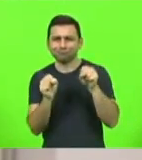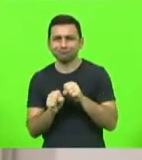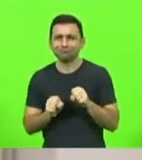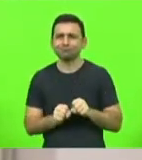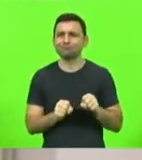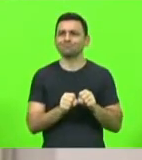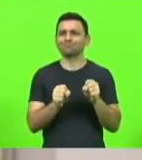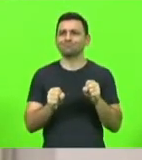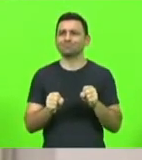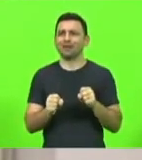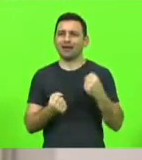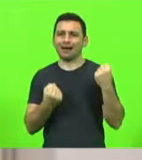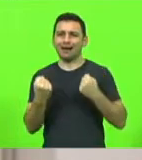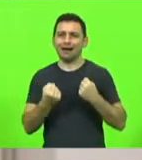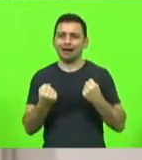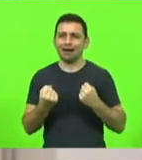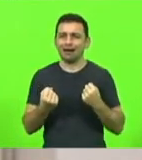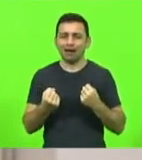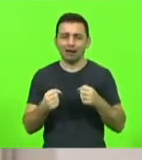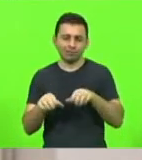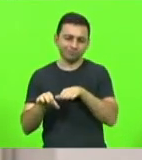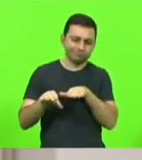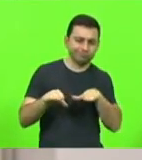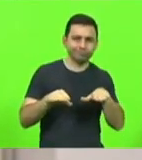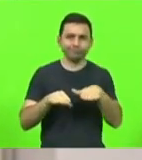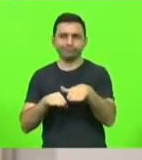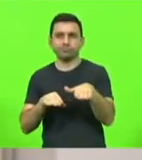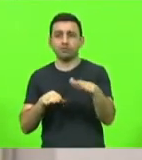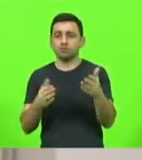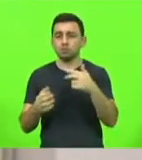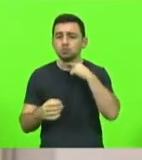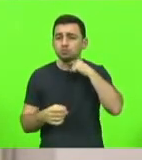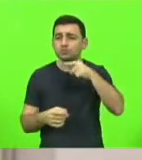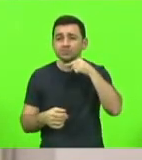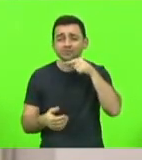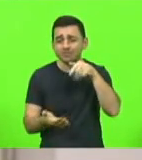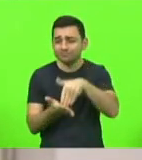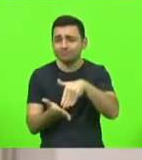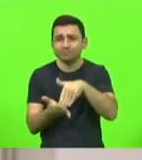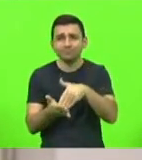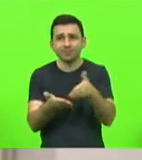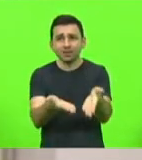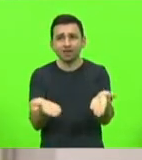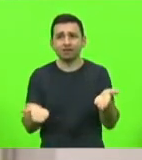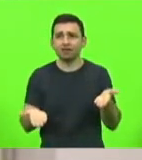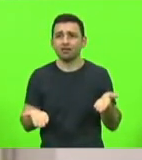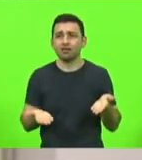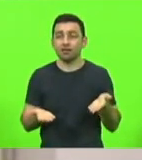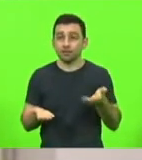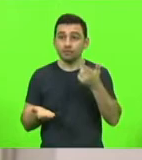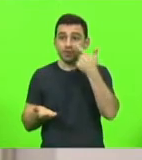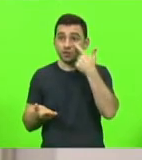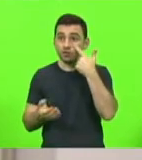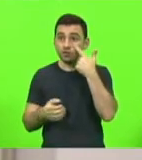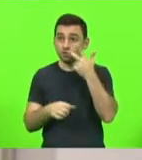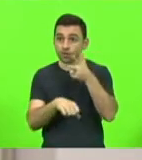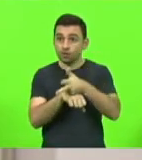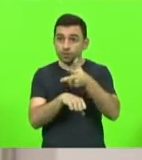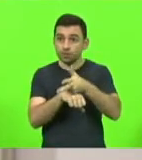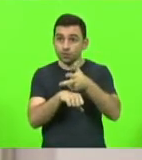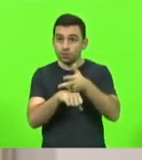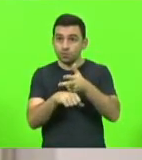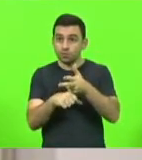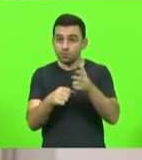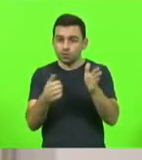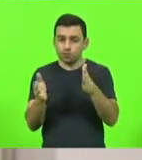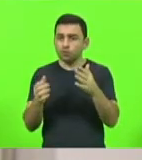estourado, é carro andando no acostamento, está intransitável. Vossa Excelência fez essas filmagens demonstrando muito bem que não